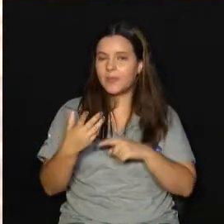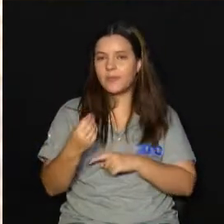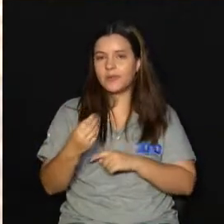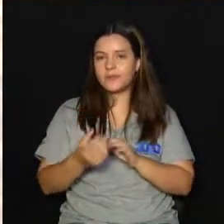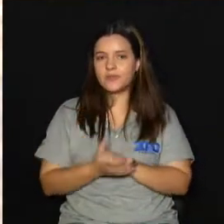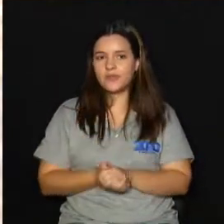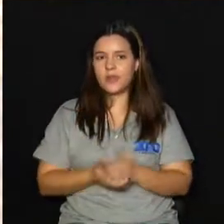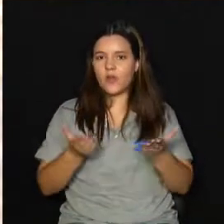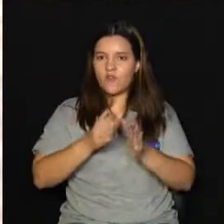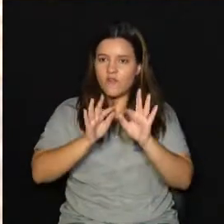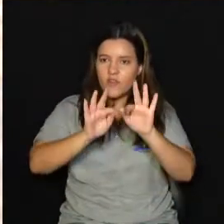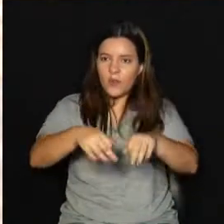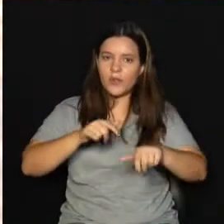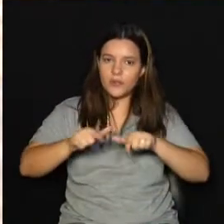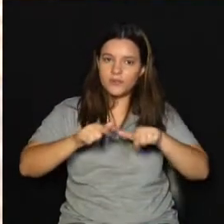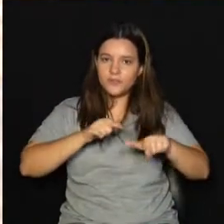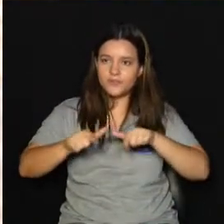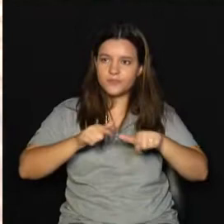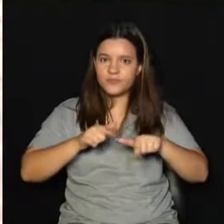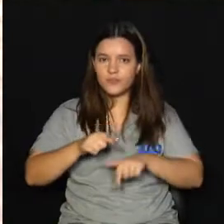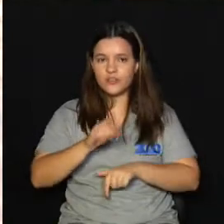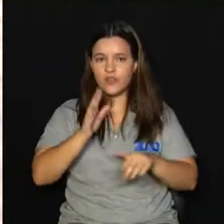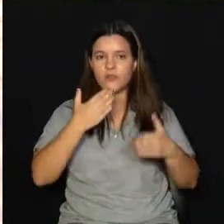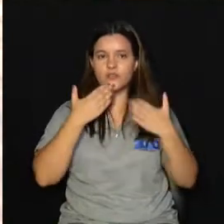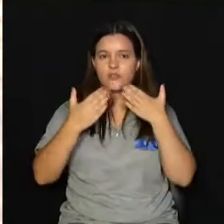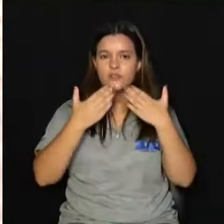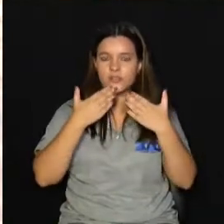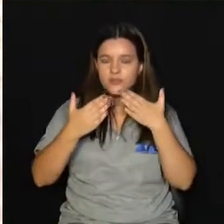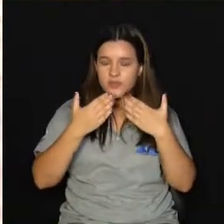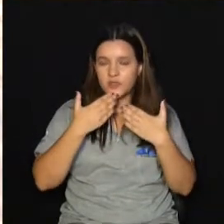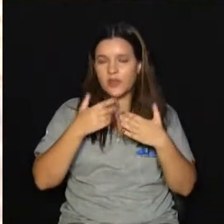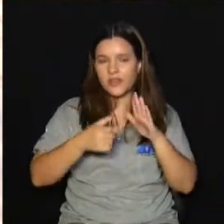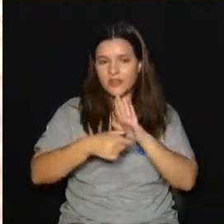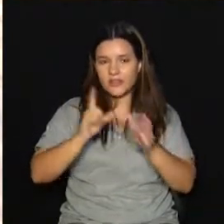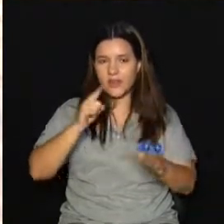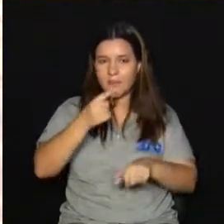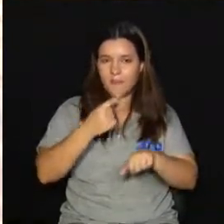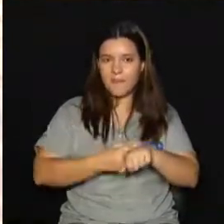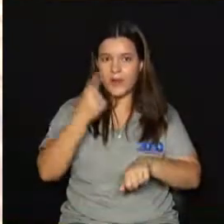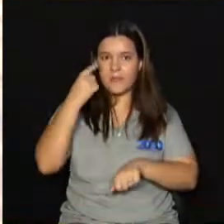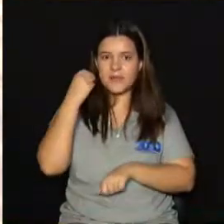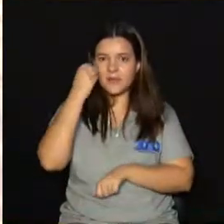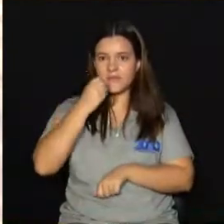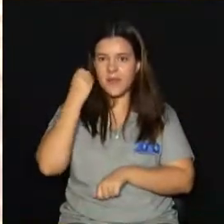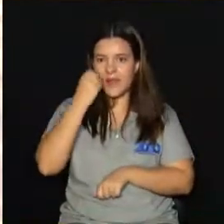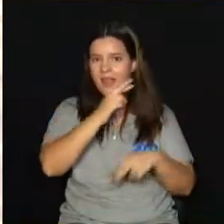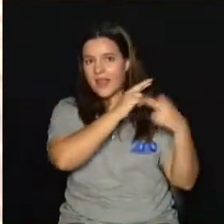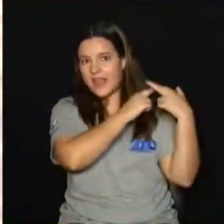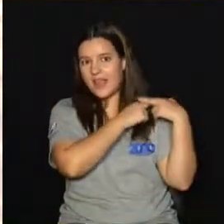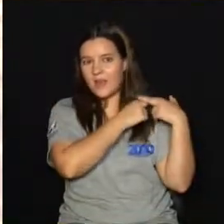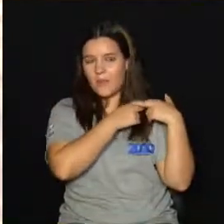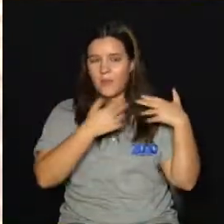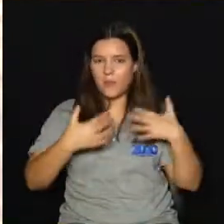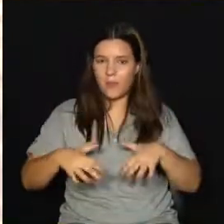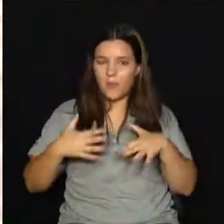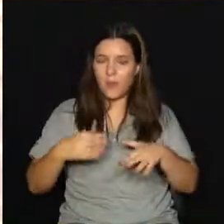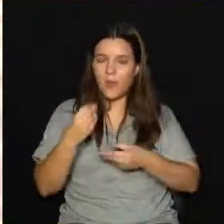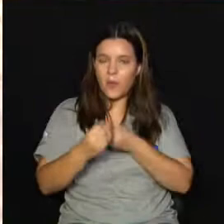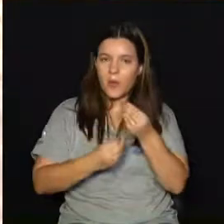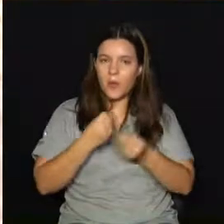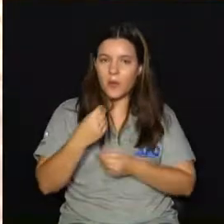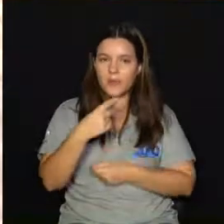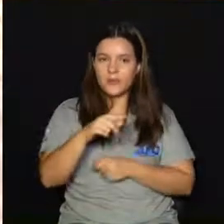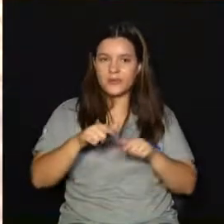de um trabalho que, para você, a gente já conversou antes do link, é a primeira vez que tem essa responsabilidade. Fala para mim um pouco